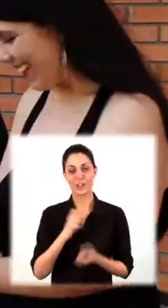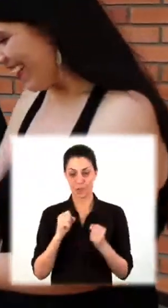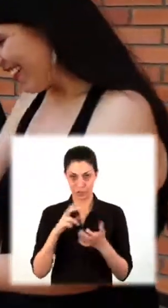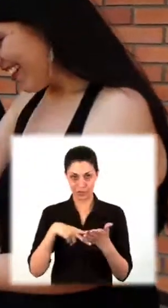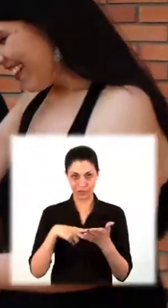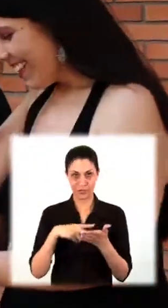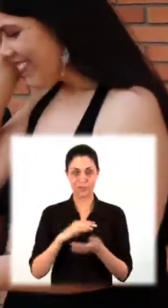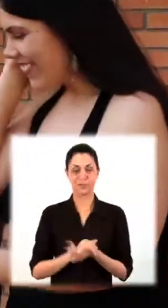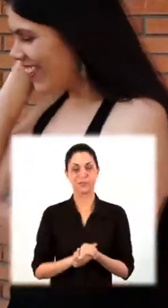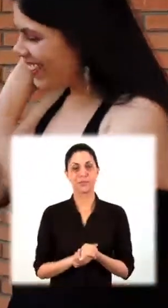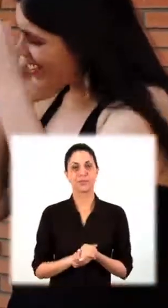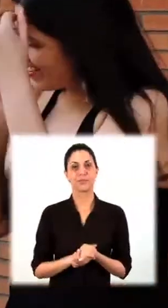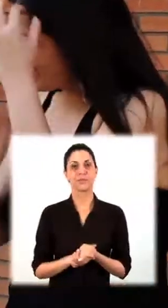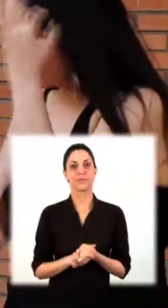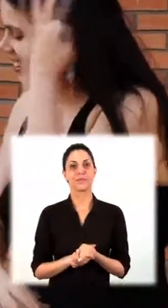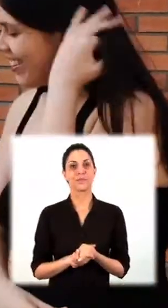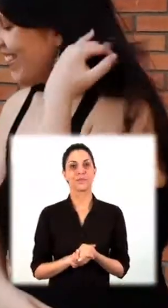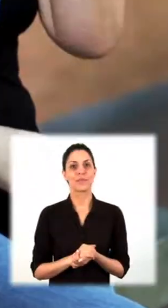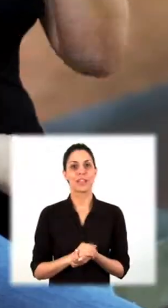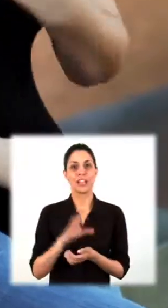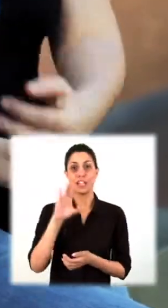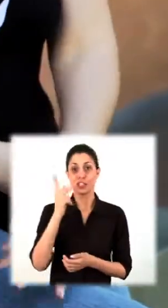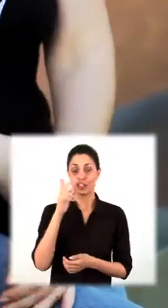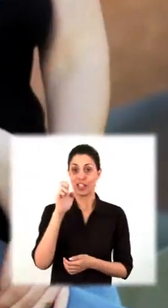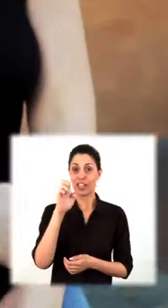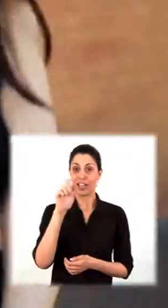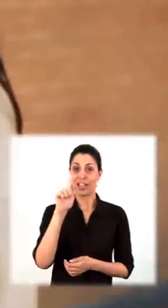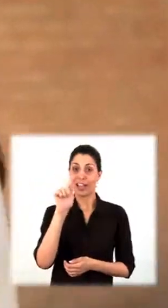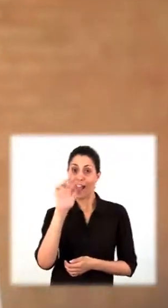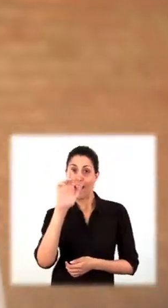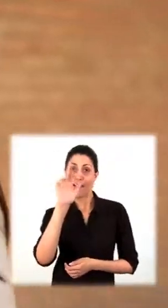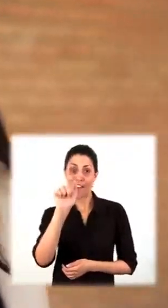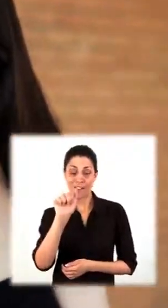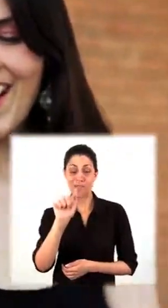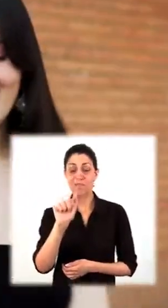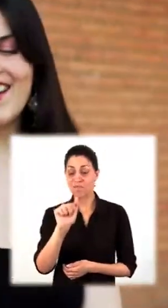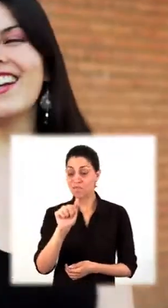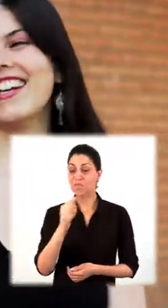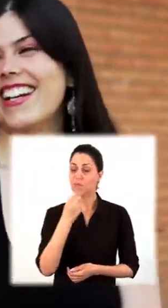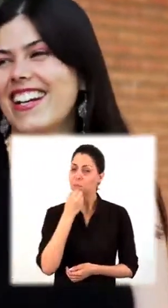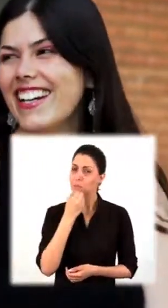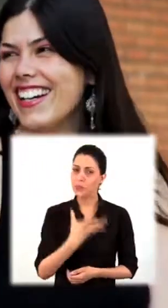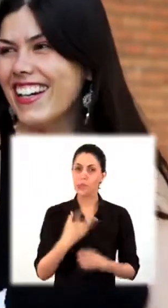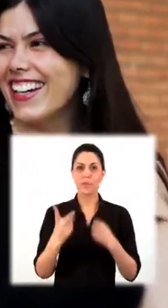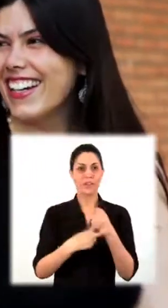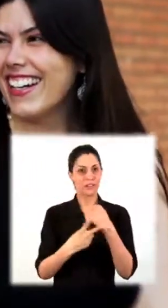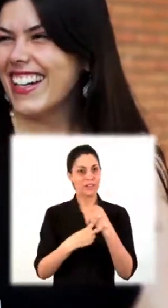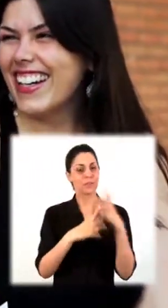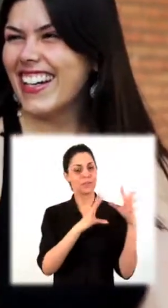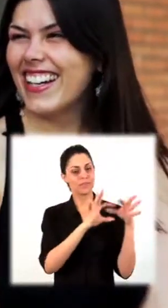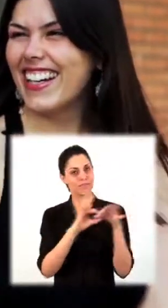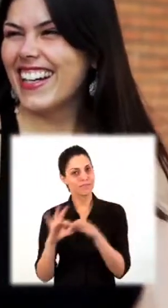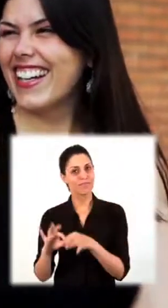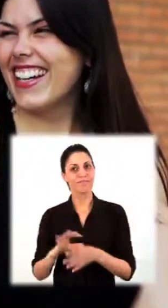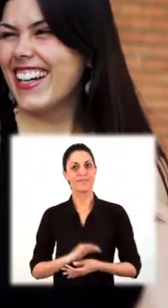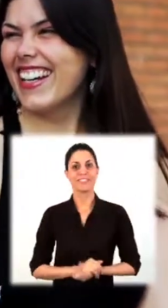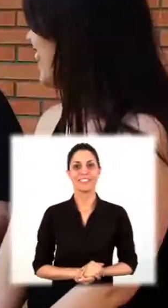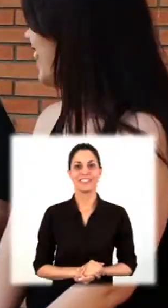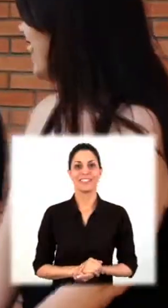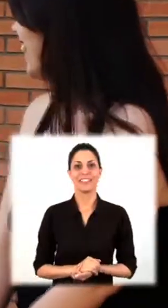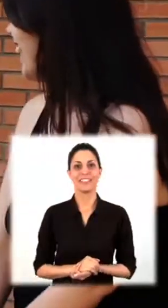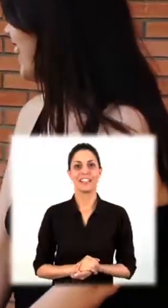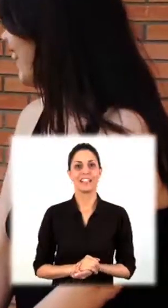Fizera, posso olhar? Ah, fizera, cara. Chegaram! Elas são mais que perfeito. Eu fofoquei aqui